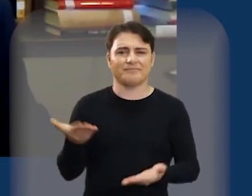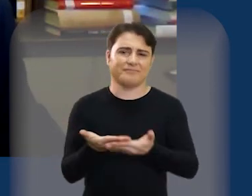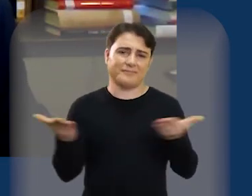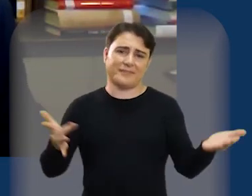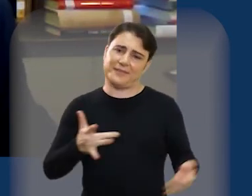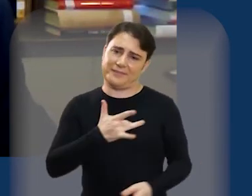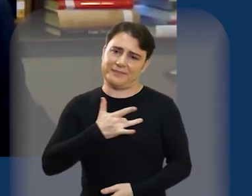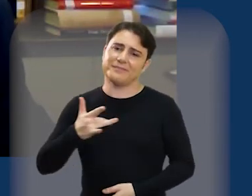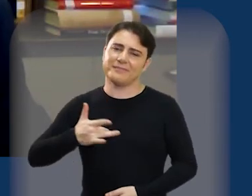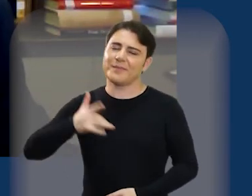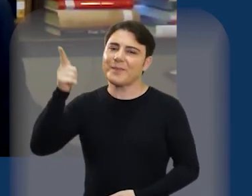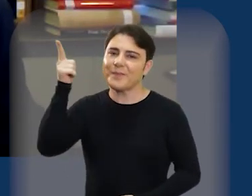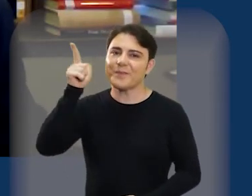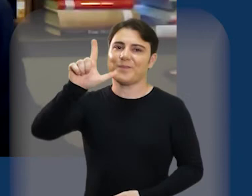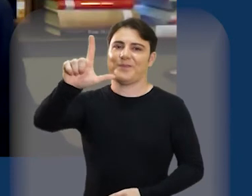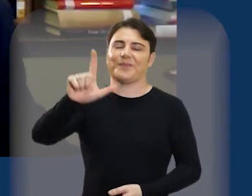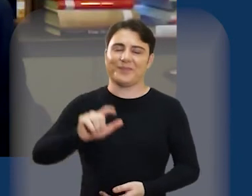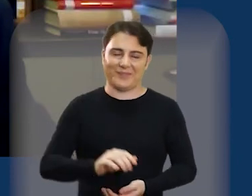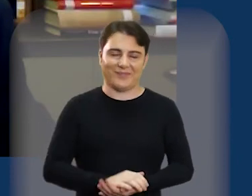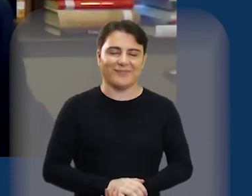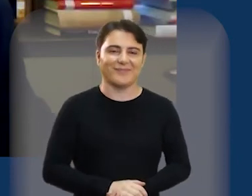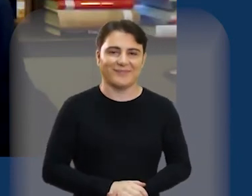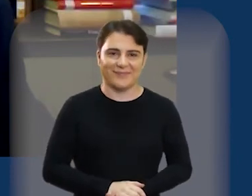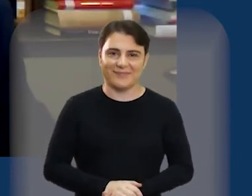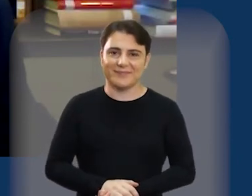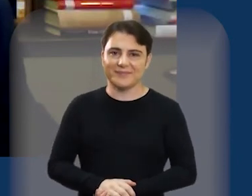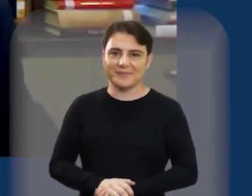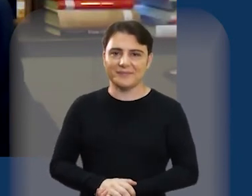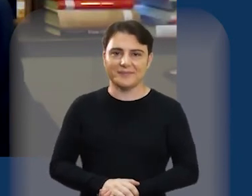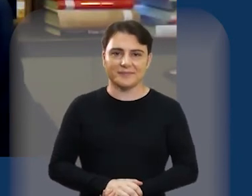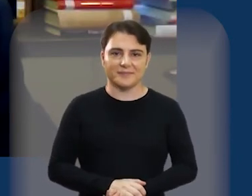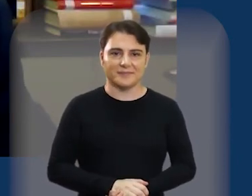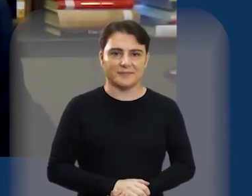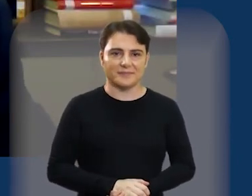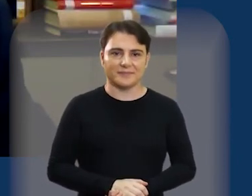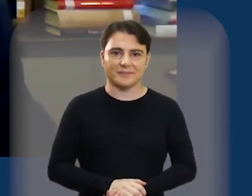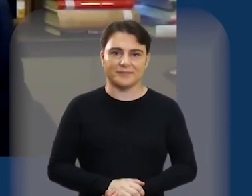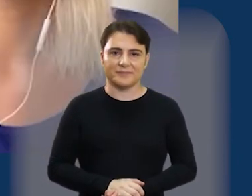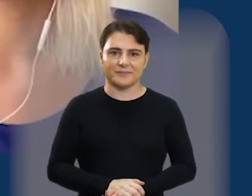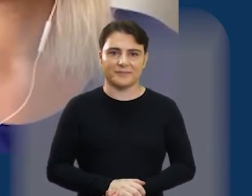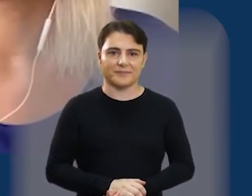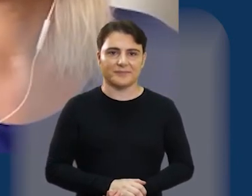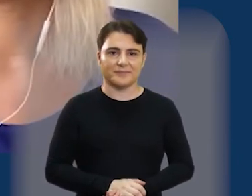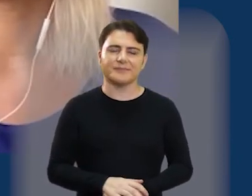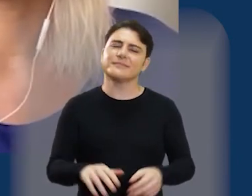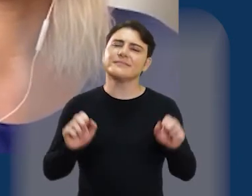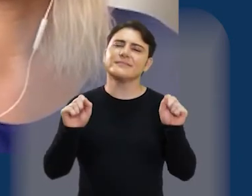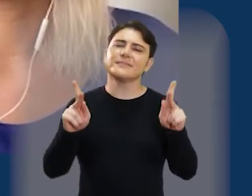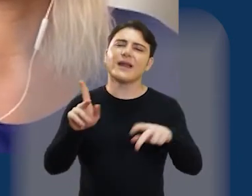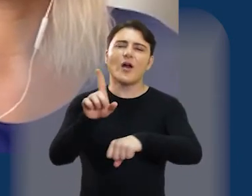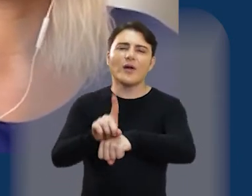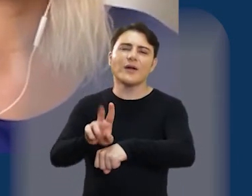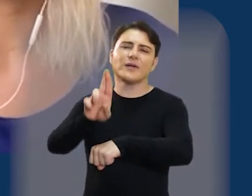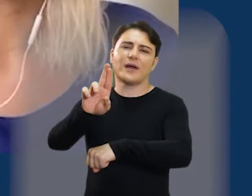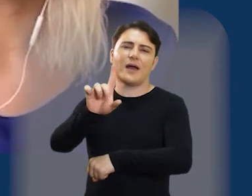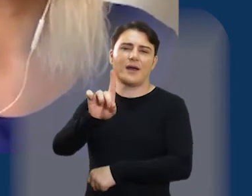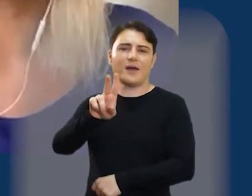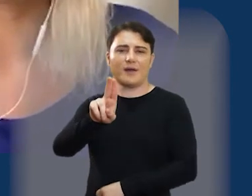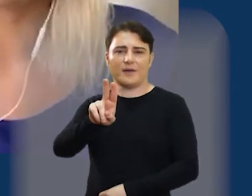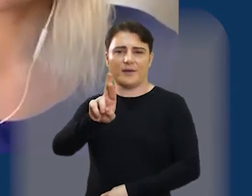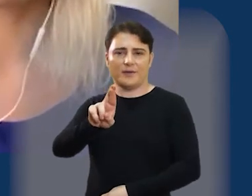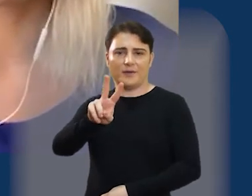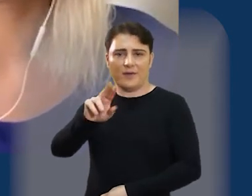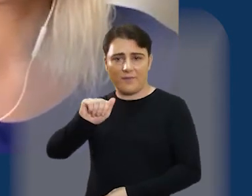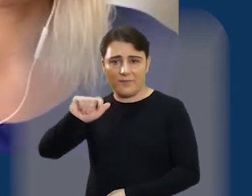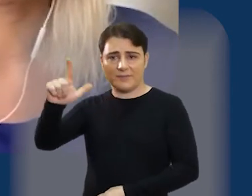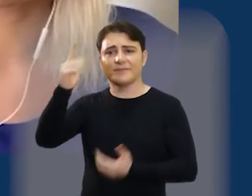muito, muito importante para a saúde das pessoas, né? Certo, doutor Durval. Muito